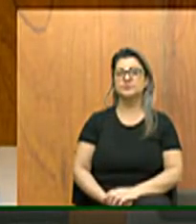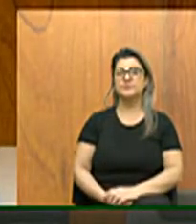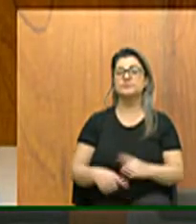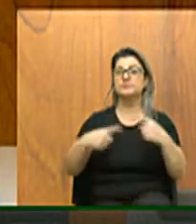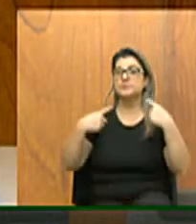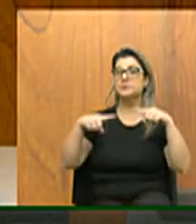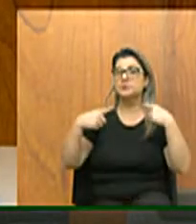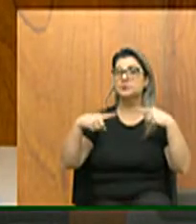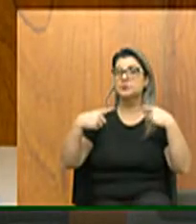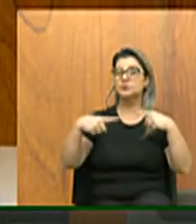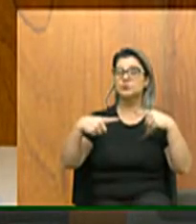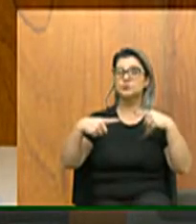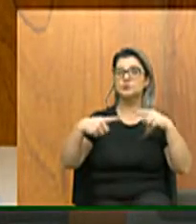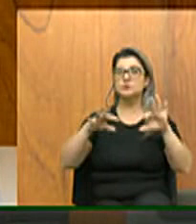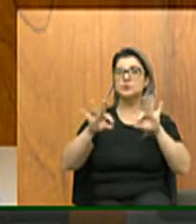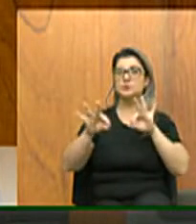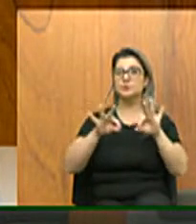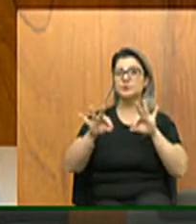Discussão o projeto